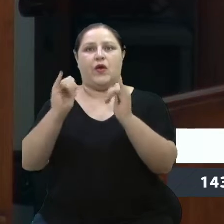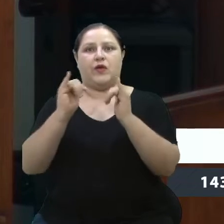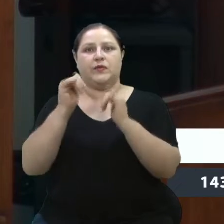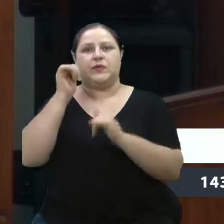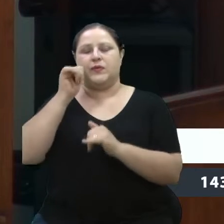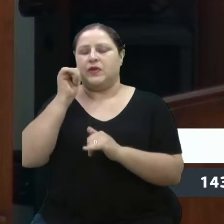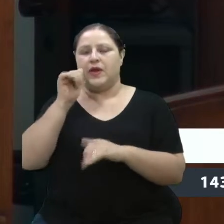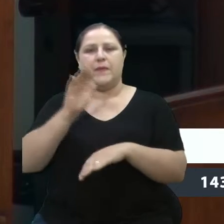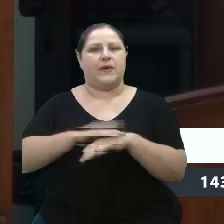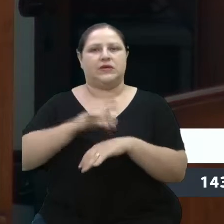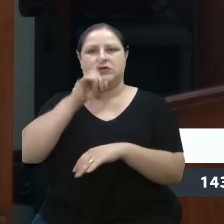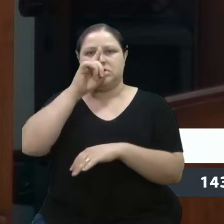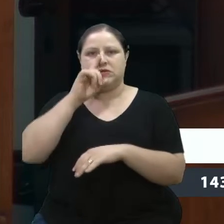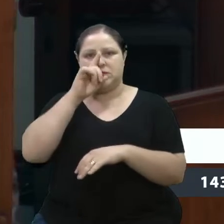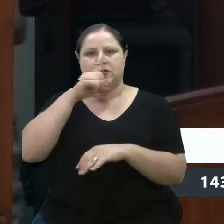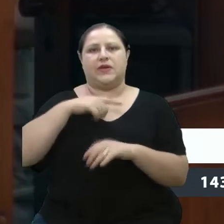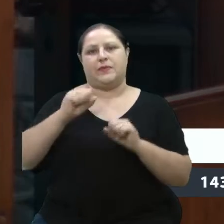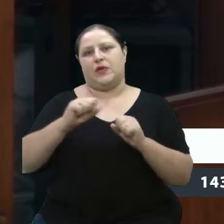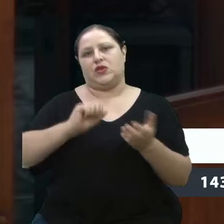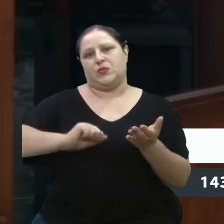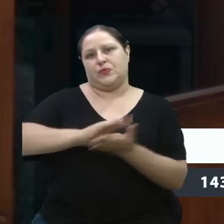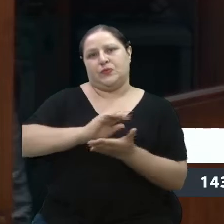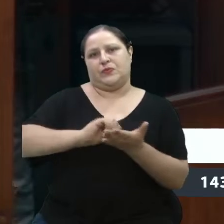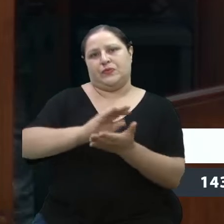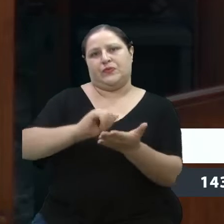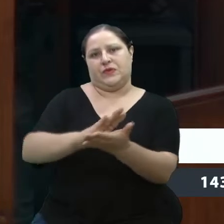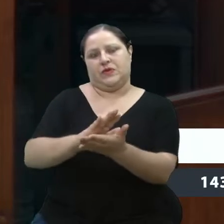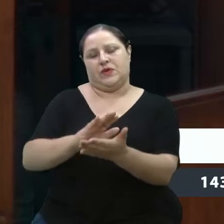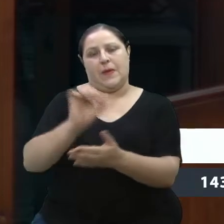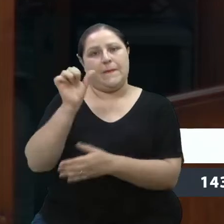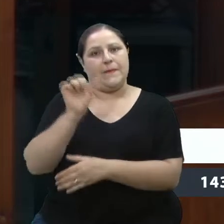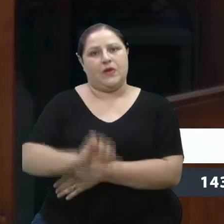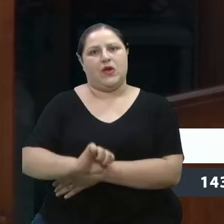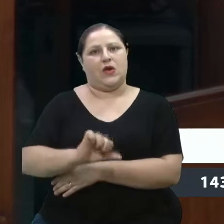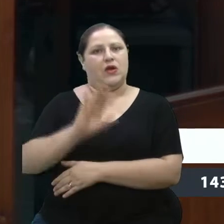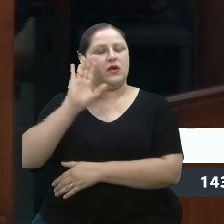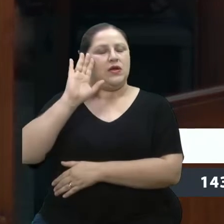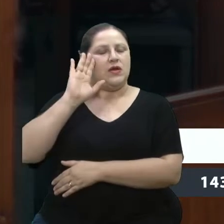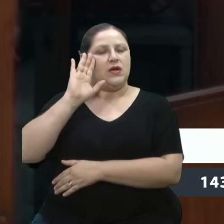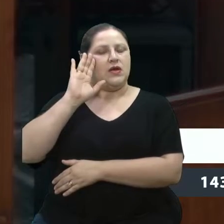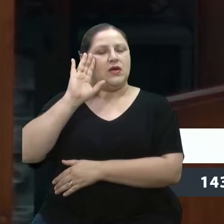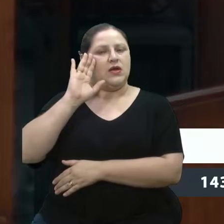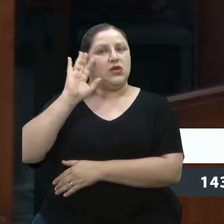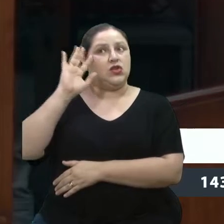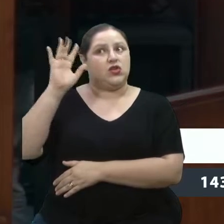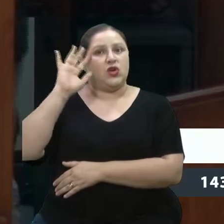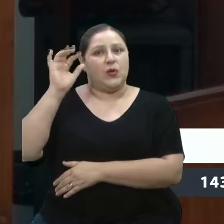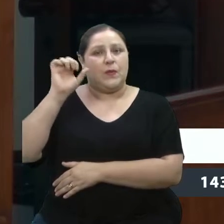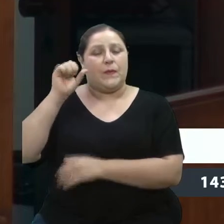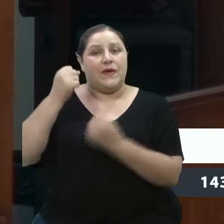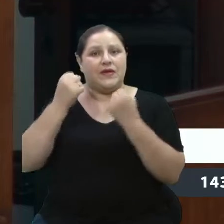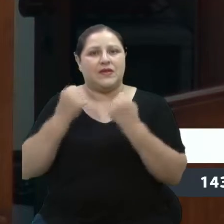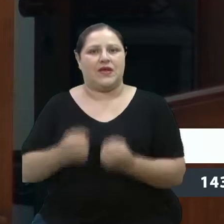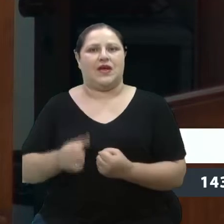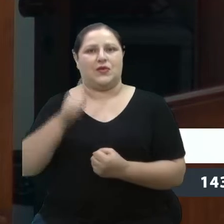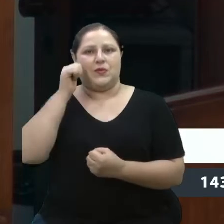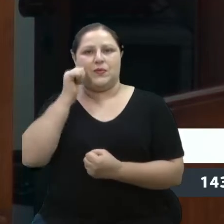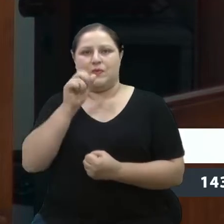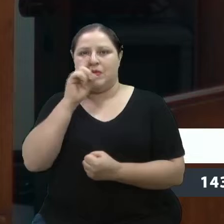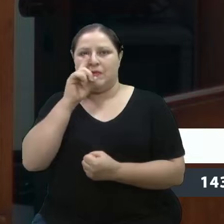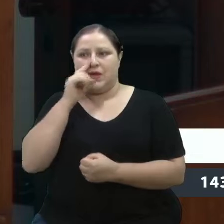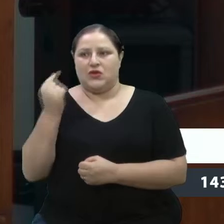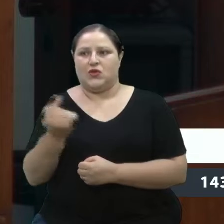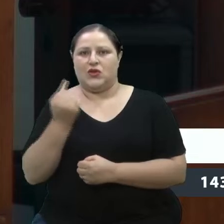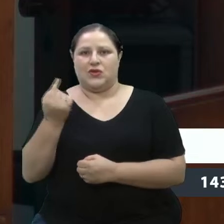mais suscetíveis à demissão. Isso é o pior pesadelo de uma mãe solo que precisa sustentar a sua casa sozinha, e a gente sabe que isso é a realidade